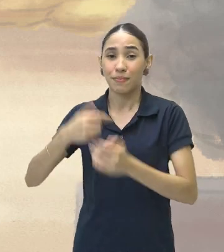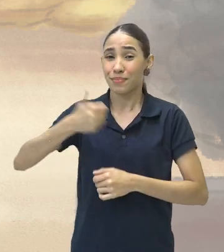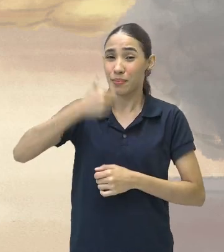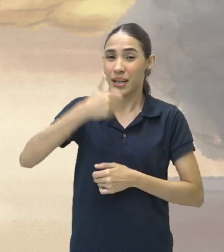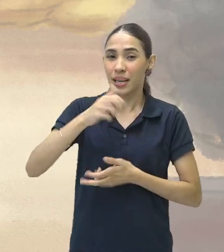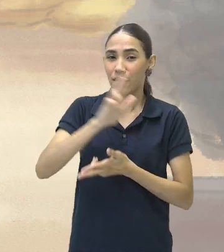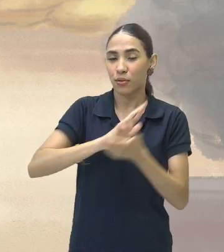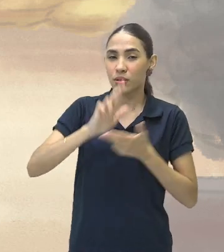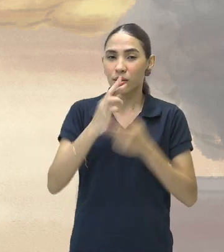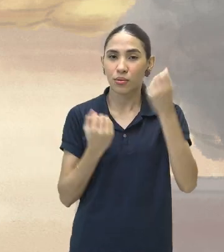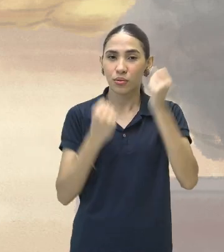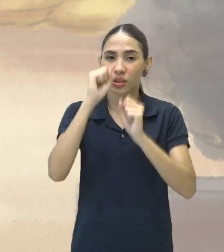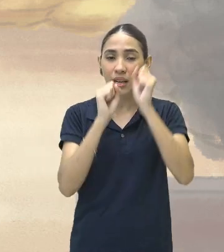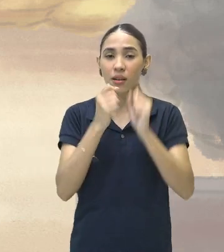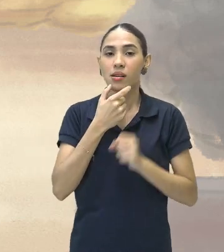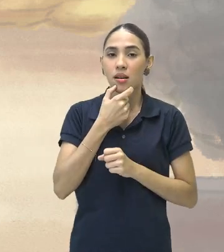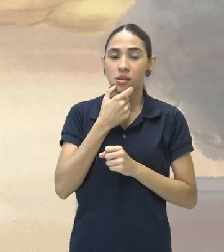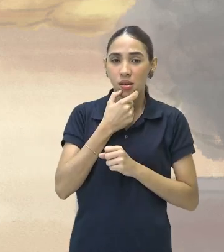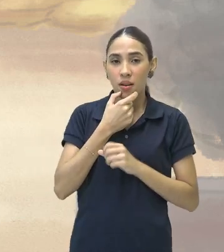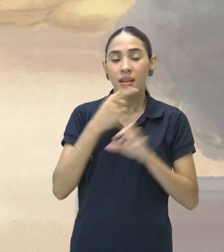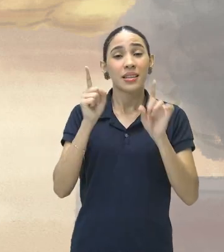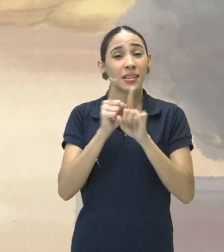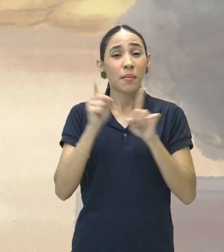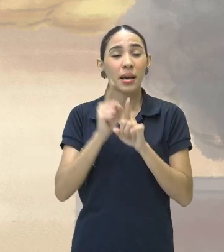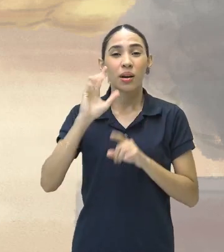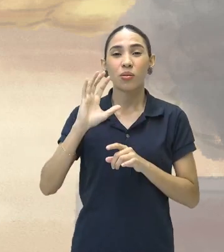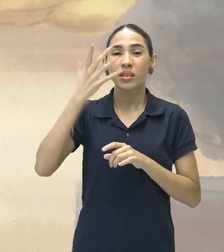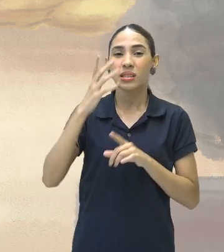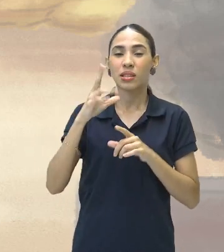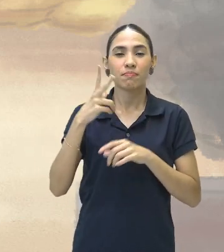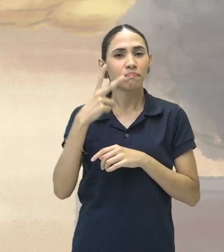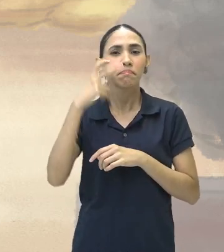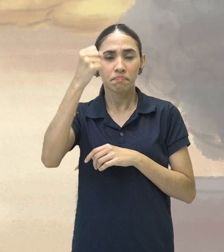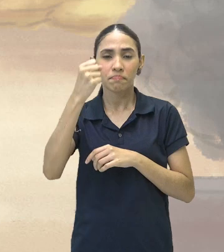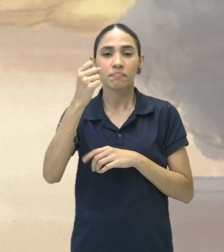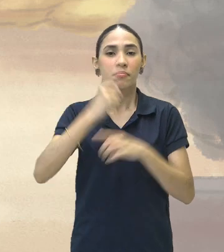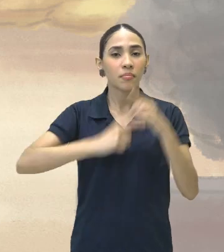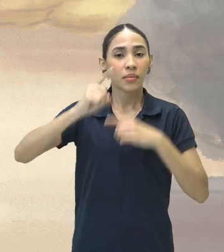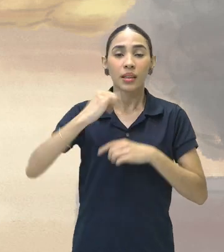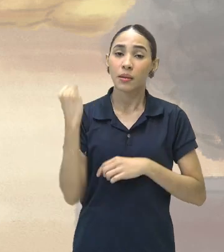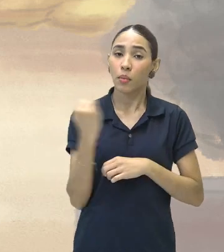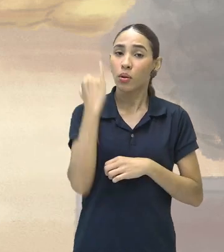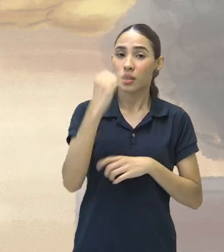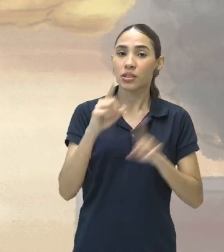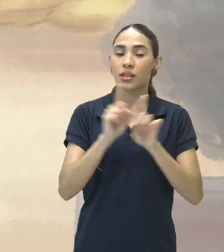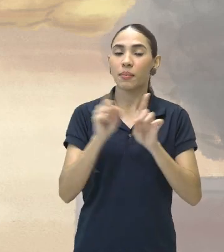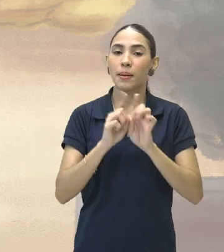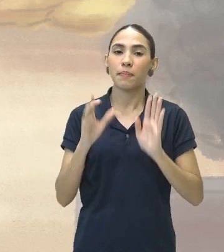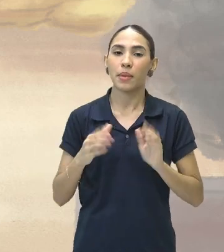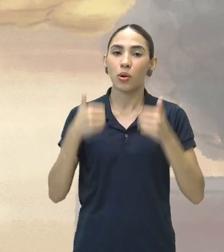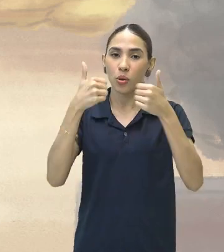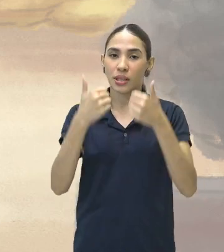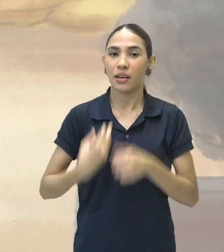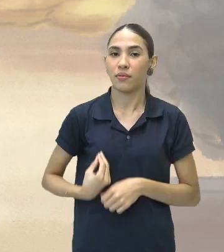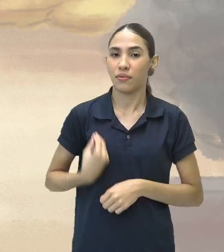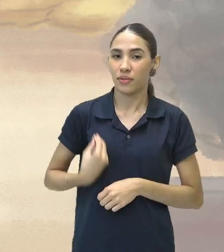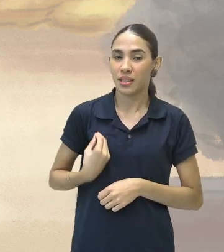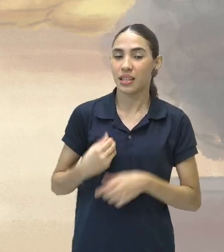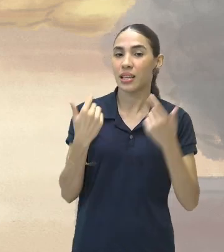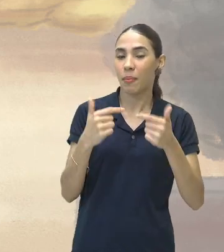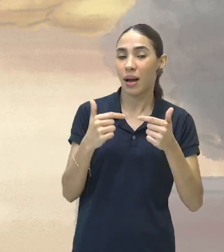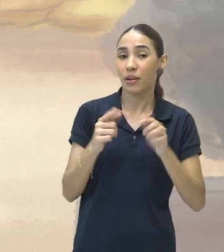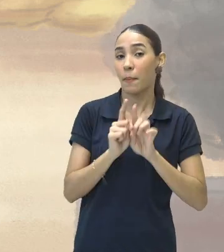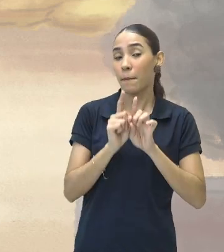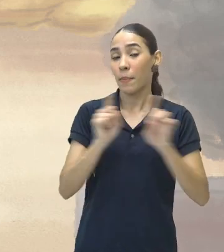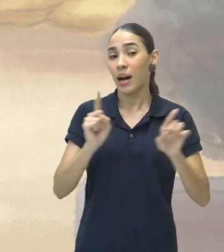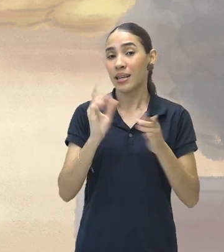Revolução Industrial na Inglaterra, elas levaram a conquistas importantes e melhorias nas condições de trabalho,